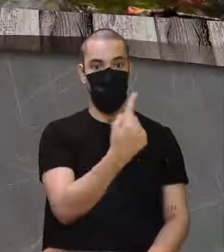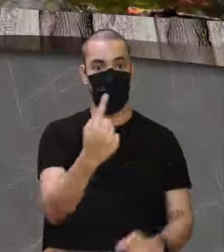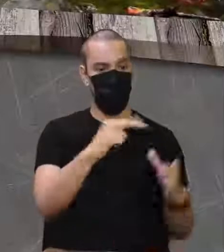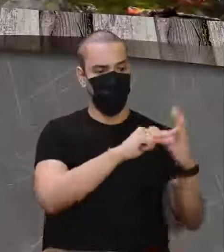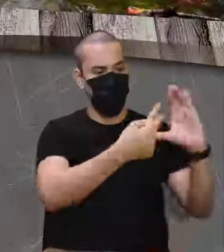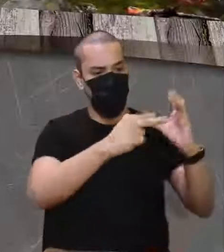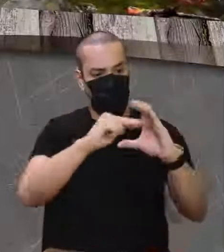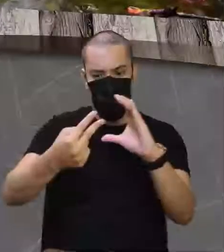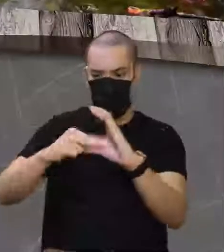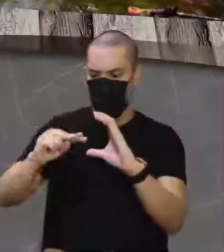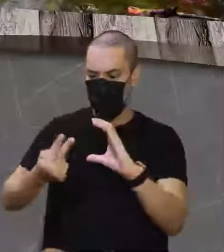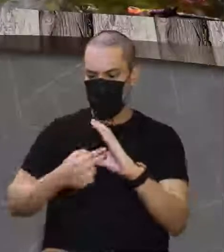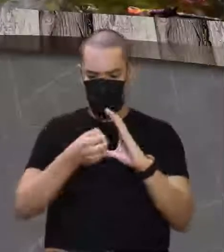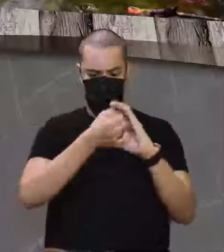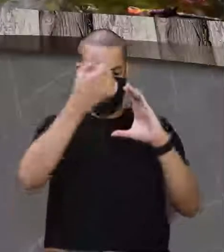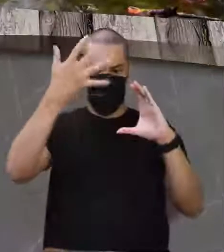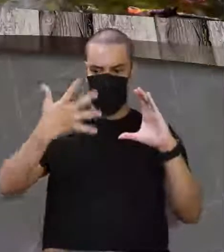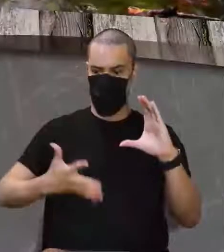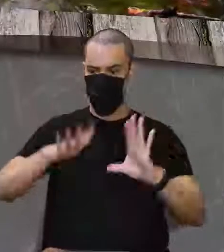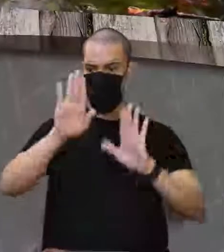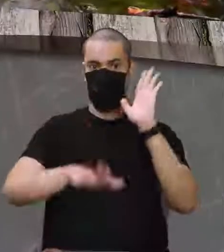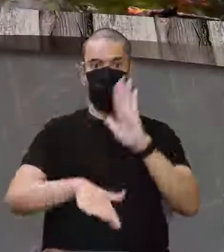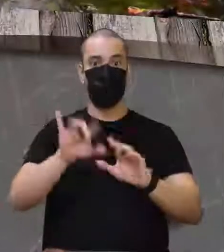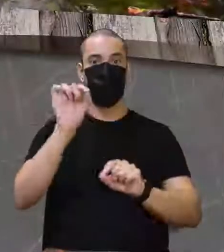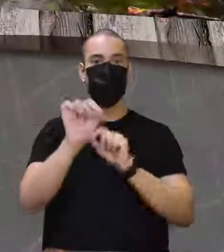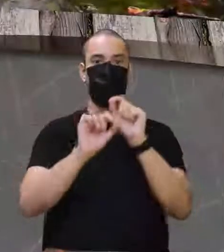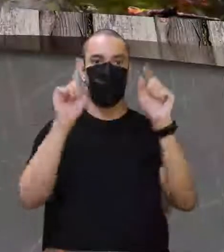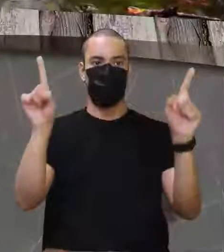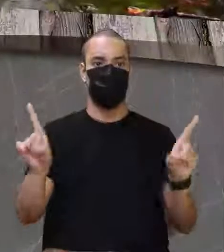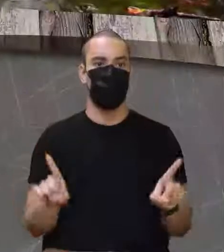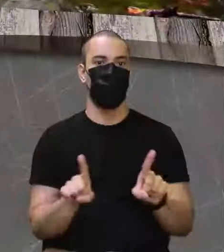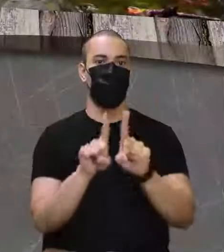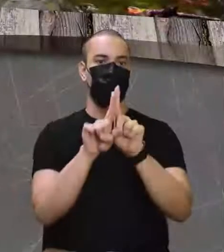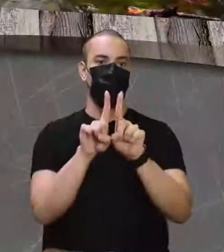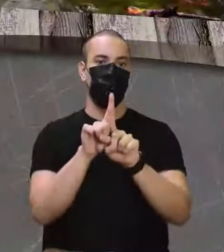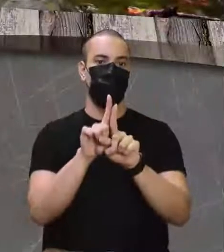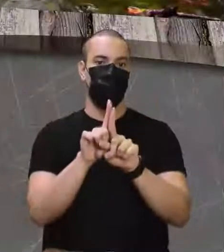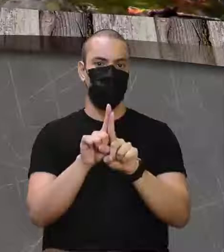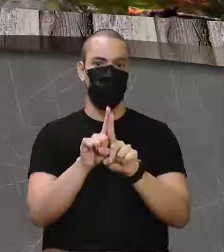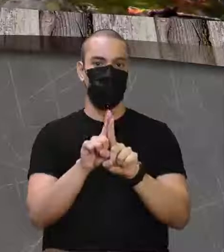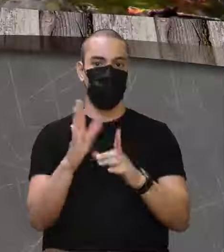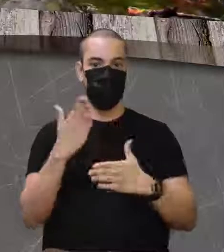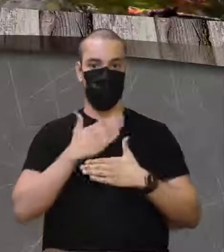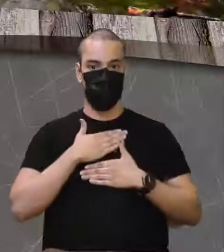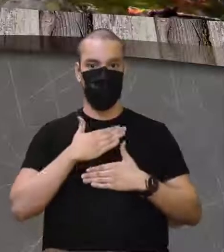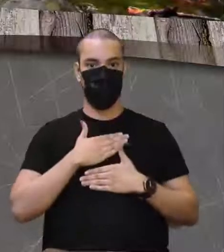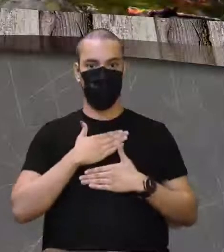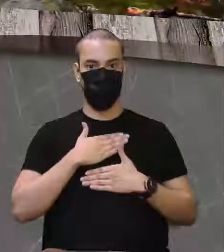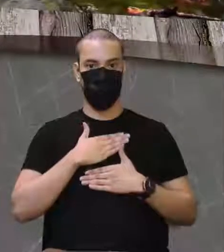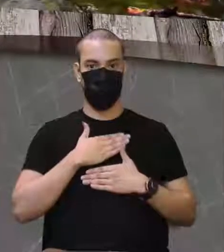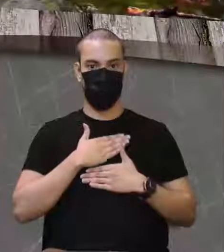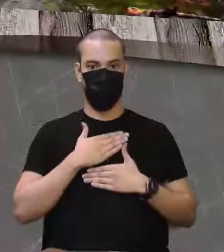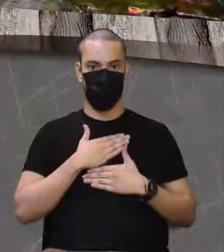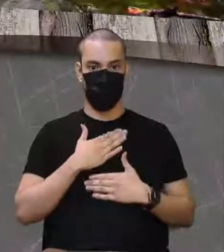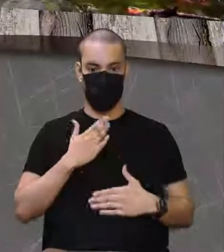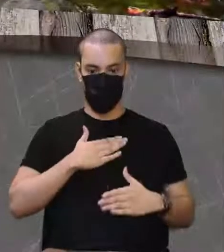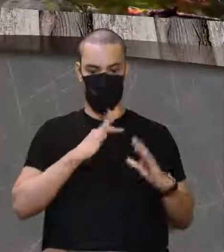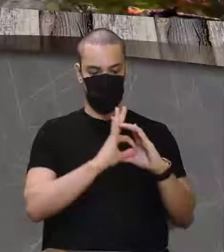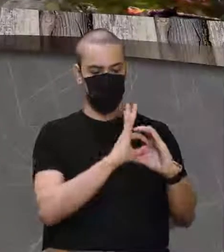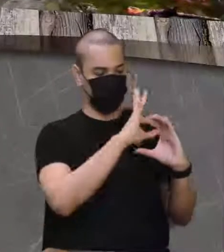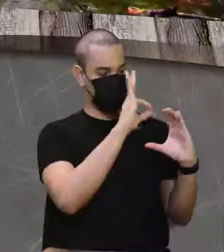característica. E aí vai depender da união do meu... Do parceiro, né? Exatamente, da união do meu